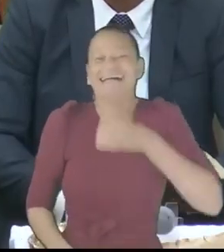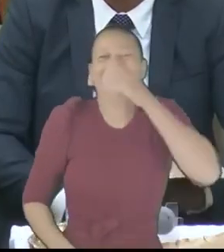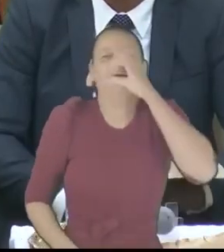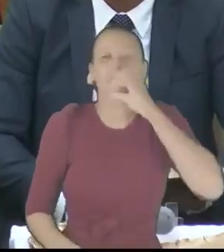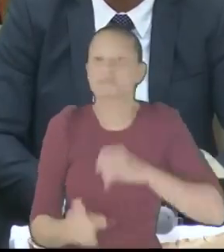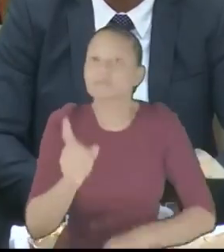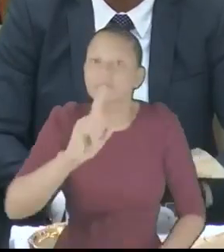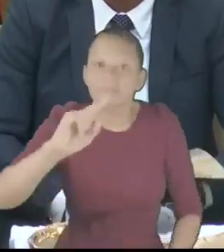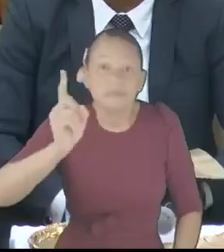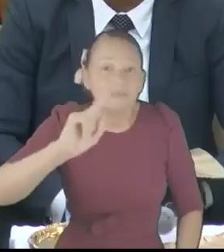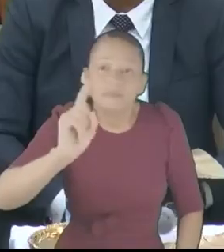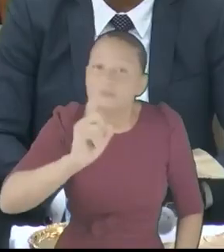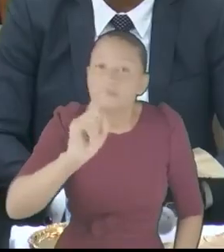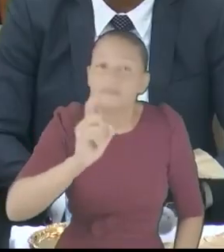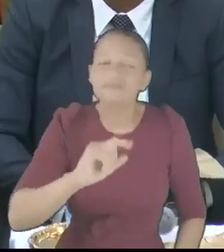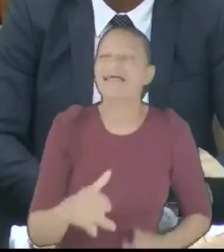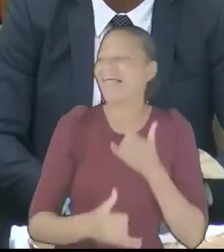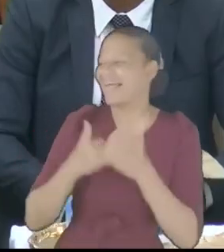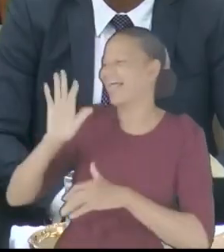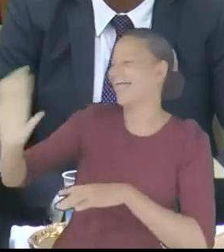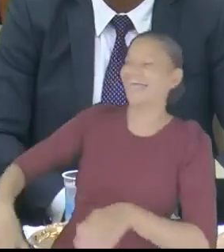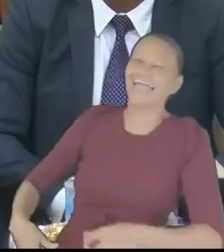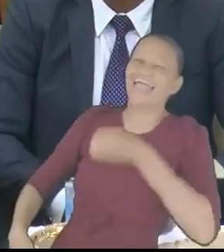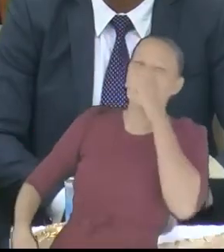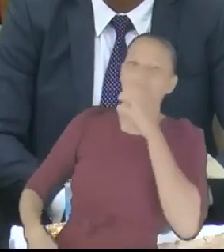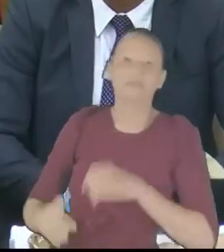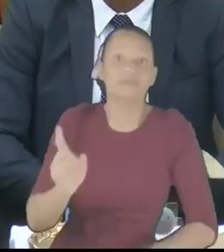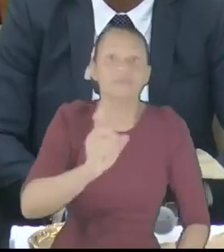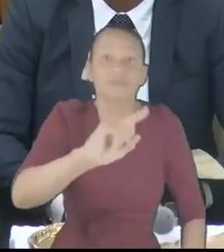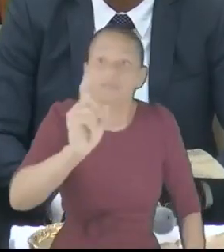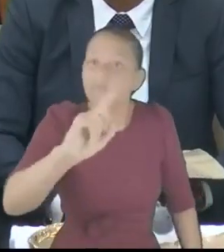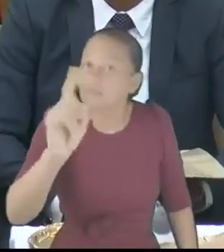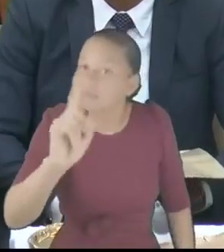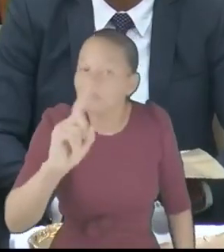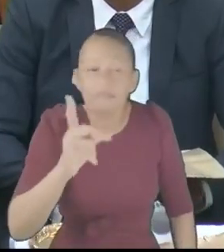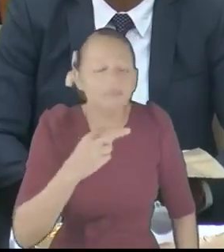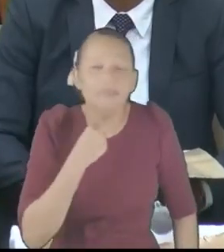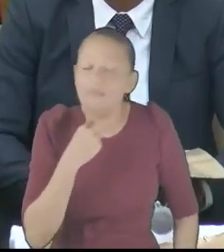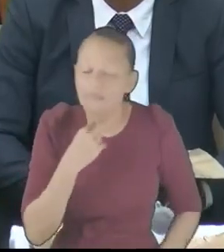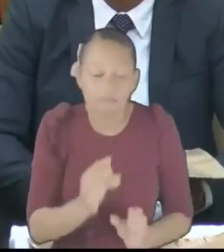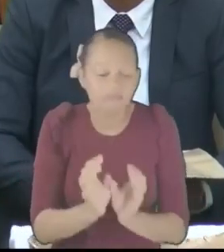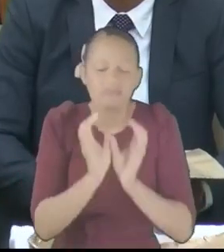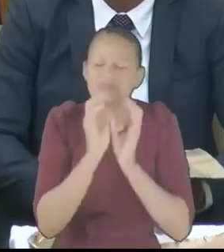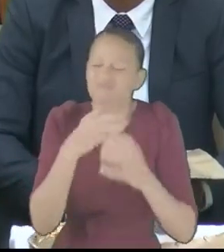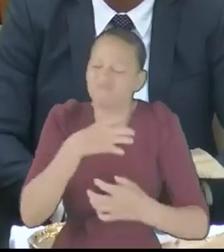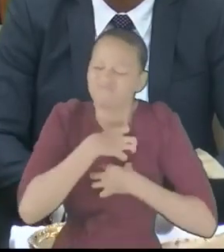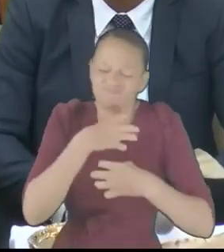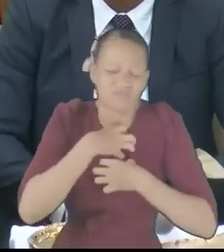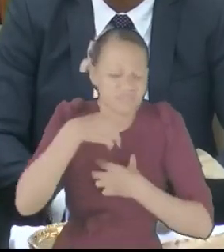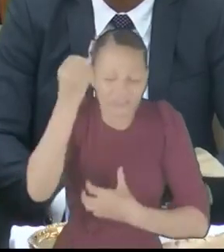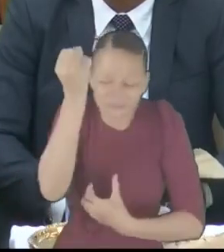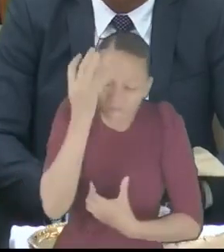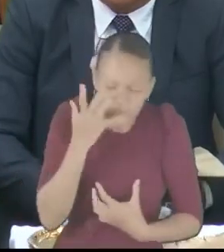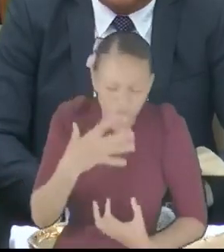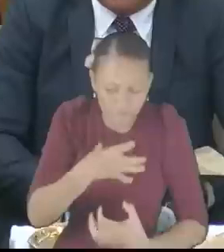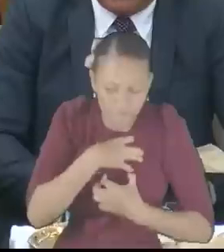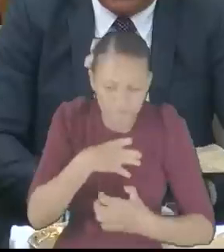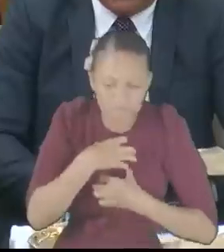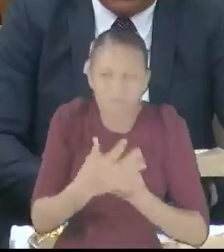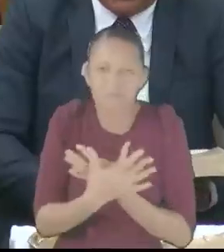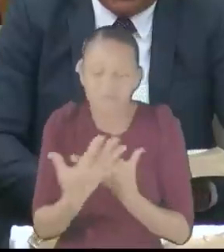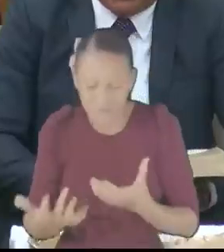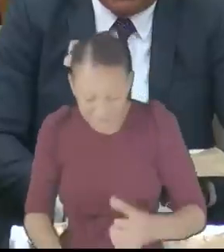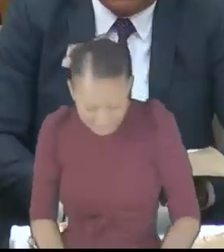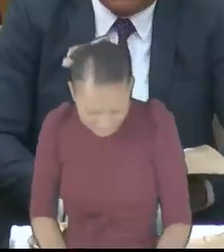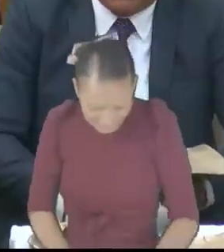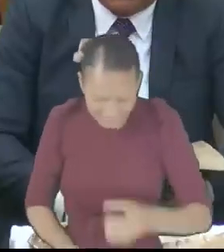Ninguém pode tomar ceia com brincadeira. Ninguém pode tomar ceia sem sentir essa graça. Quando você